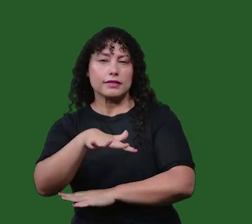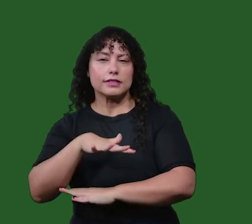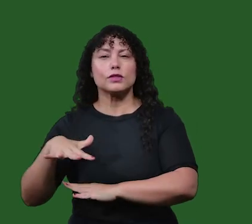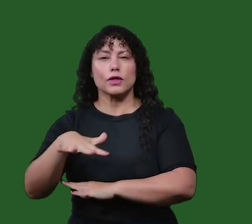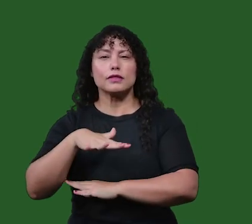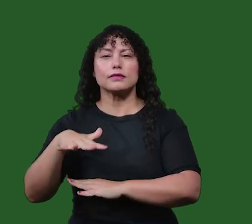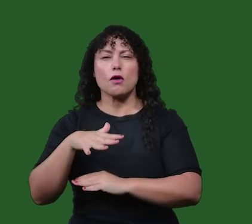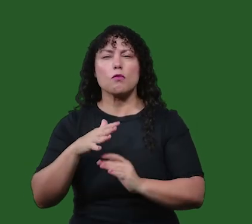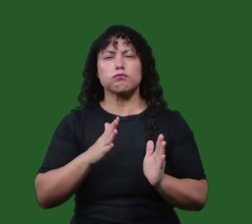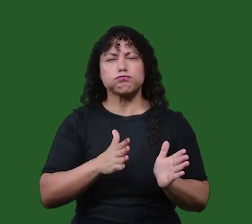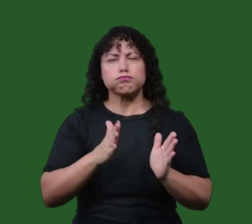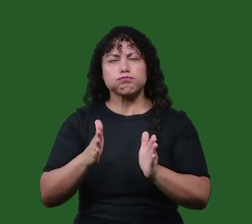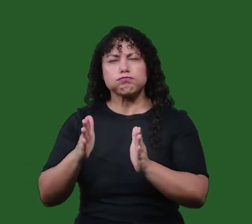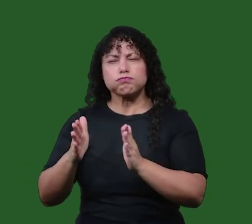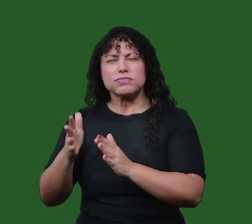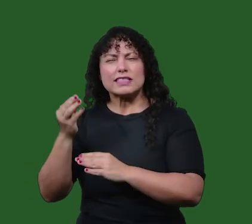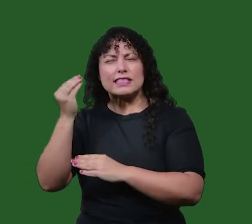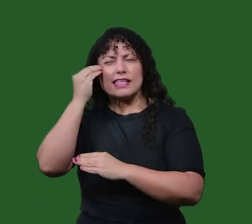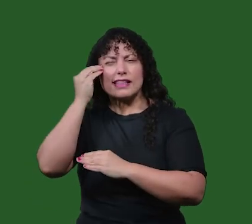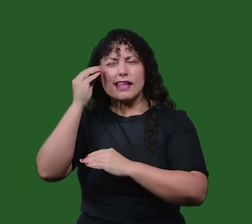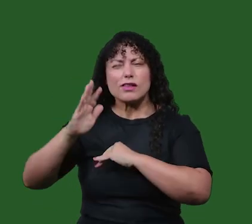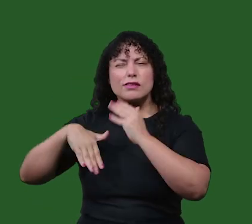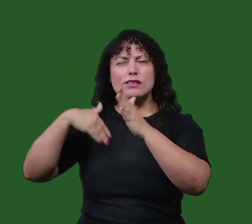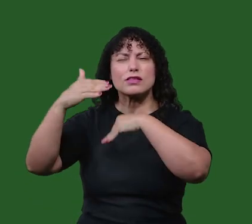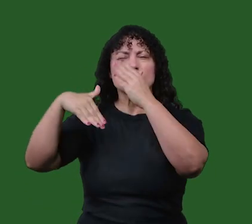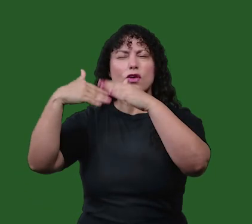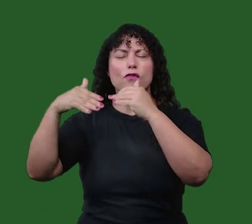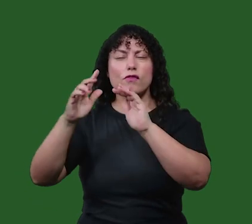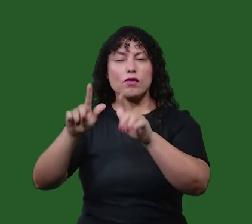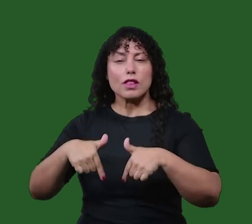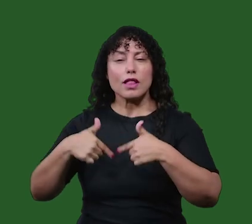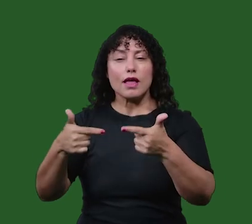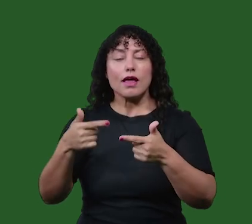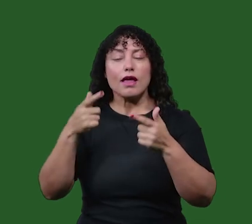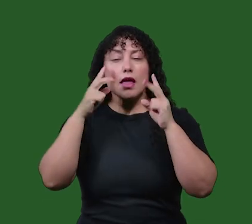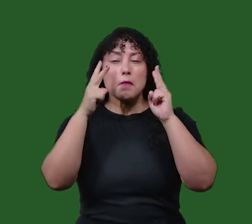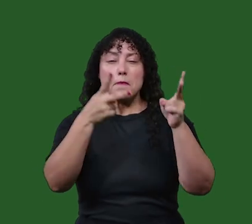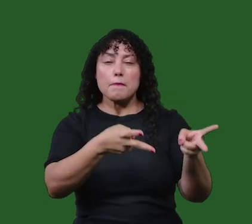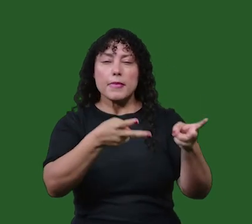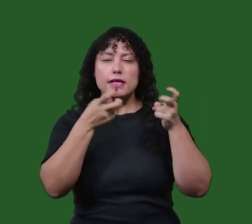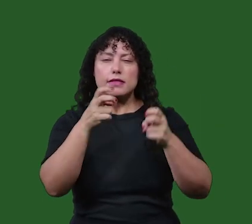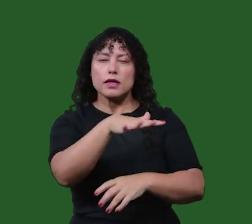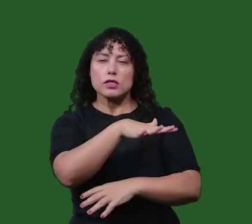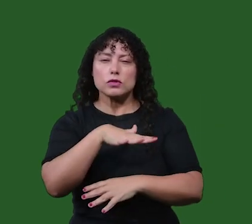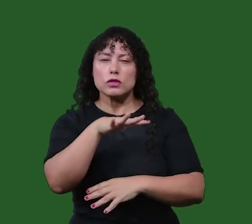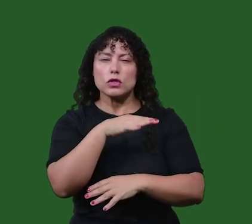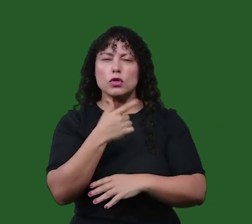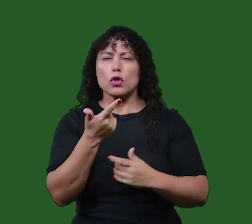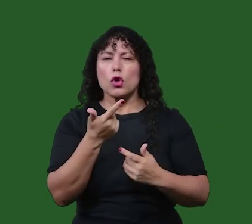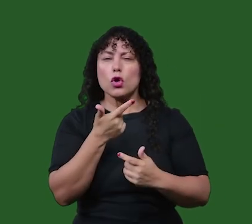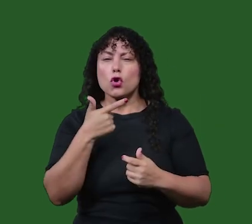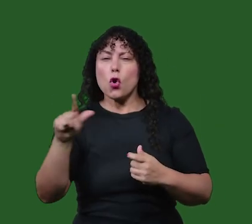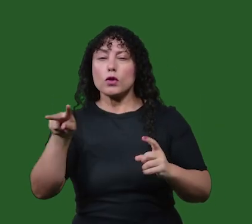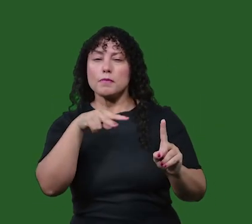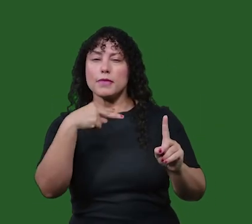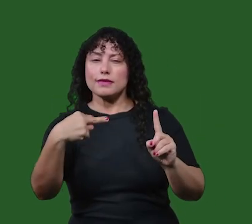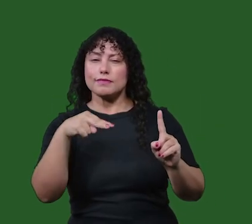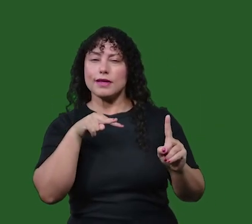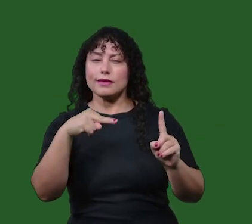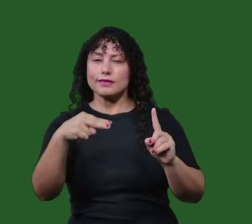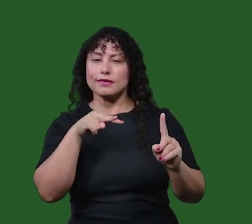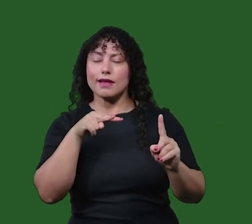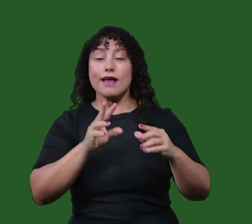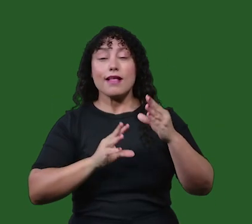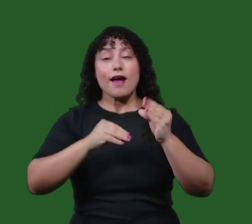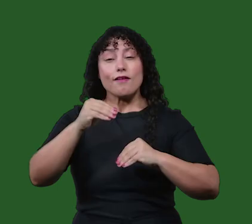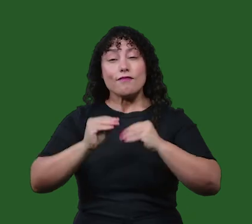adaptar-se às situações na medida que você está tentando desenvolver aquela ação e ver aquela situação por outras